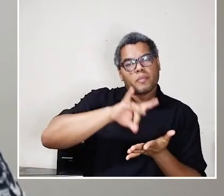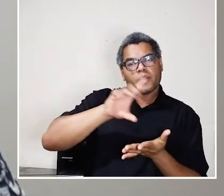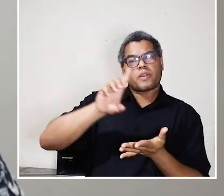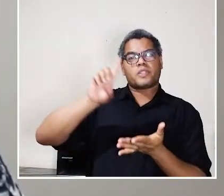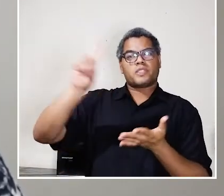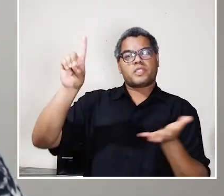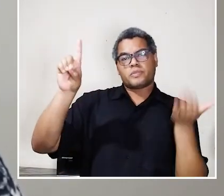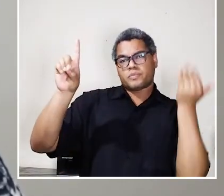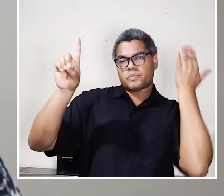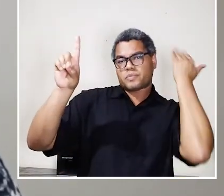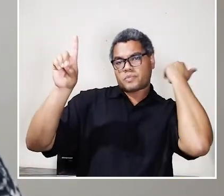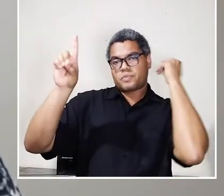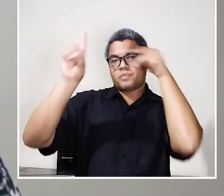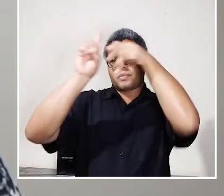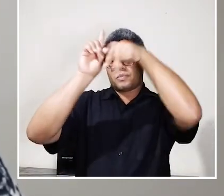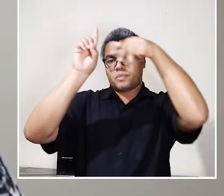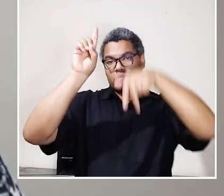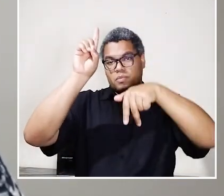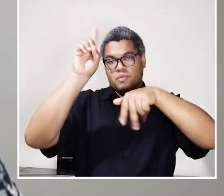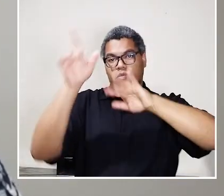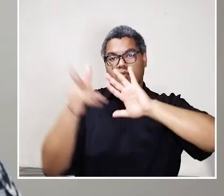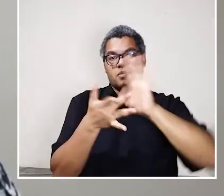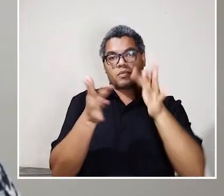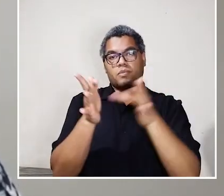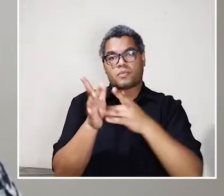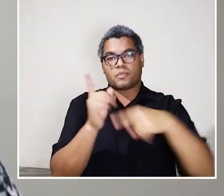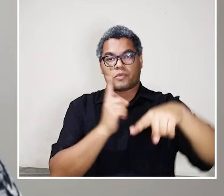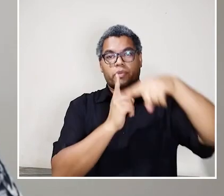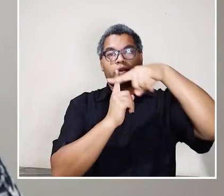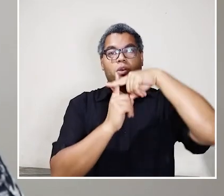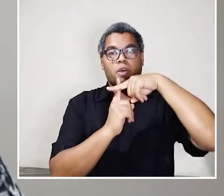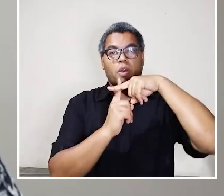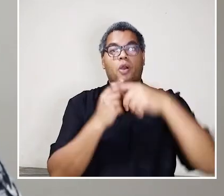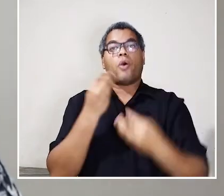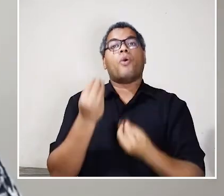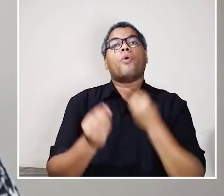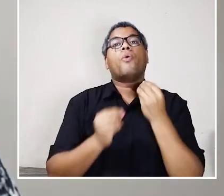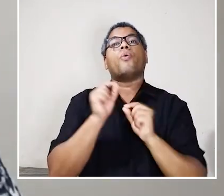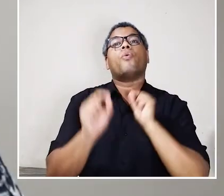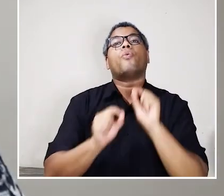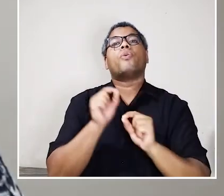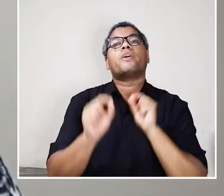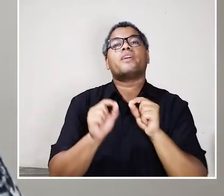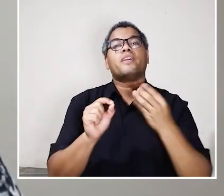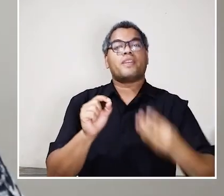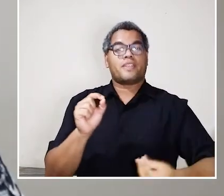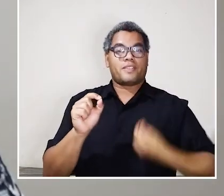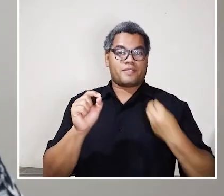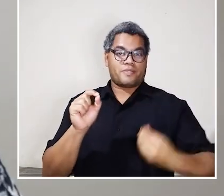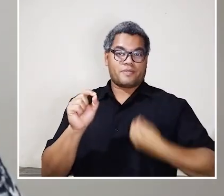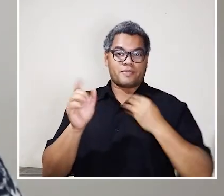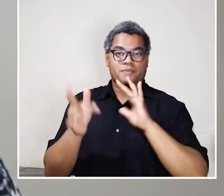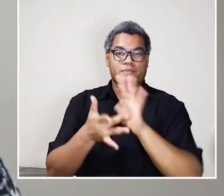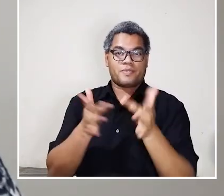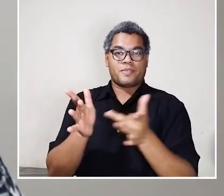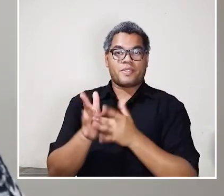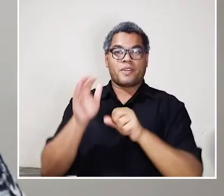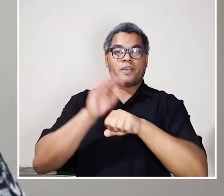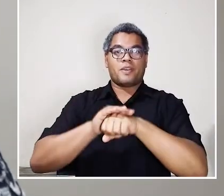inimigos, Jesus morreu por nós, o que fará esse Cristo vivo por nós